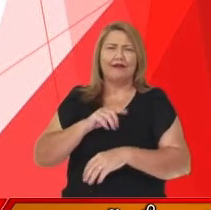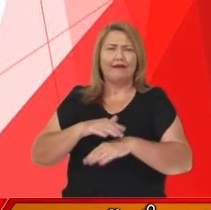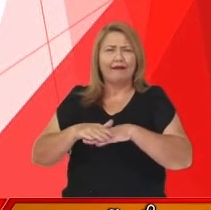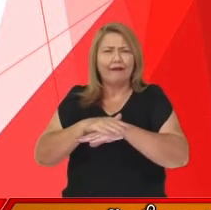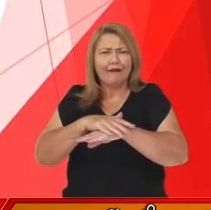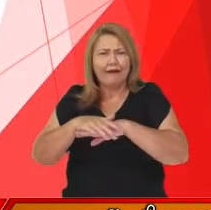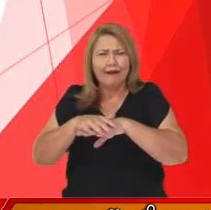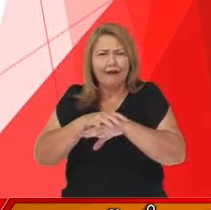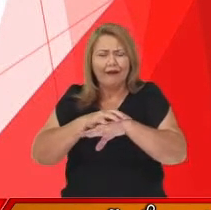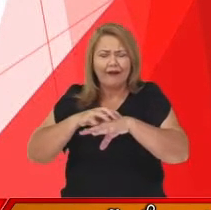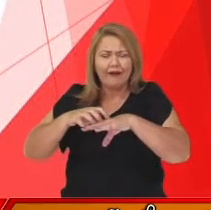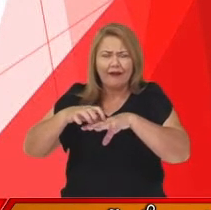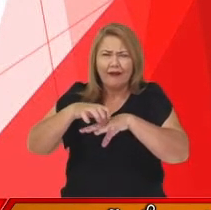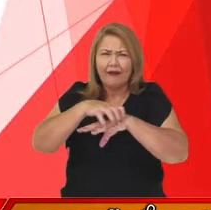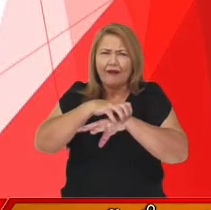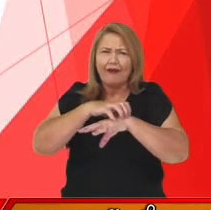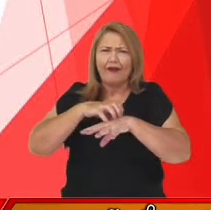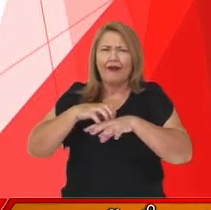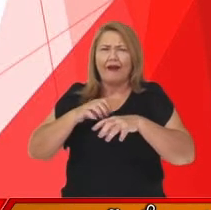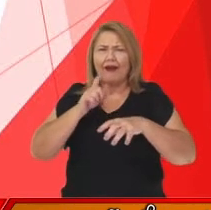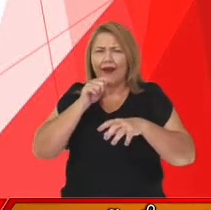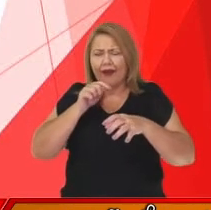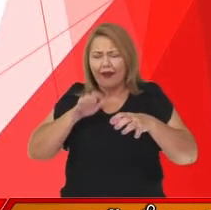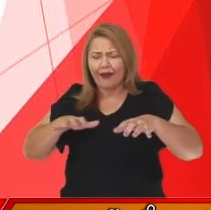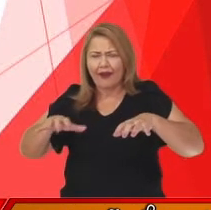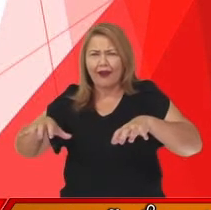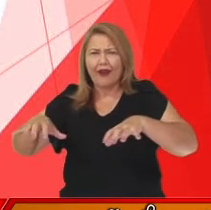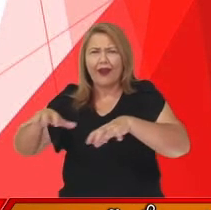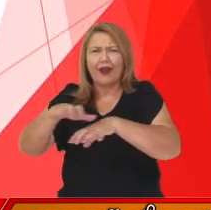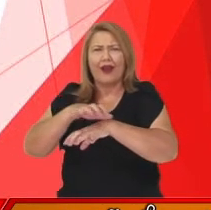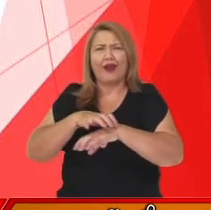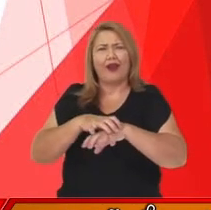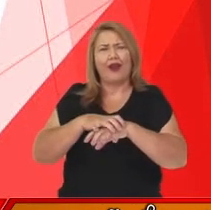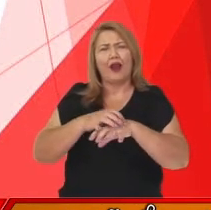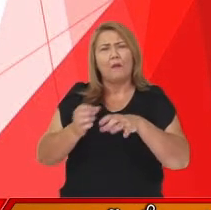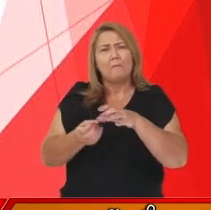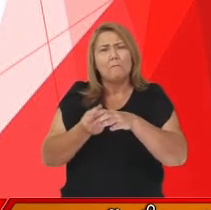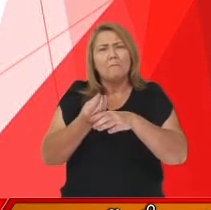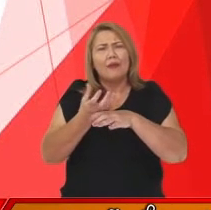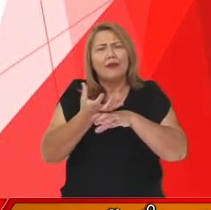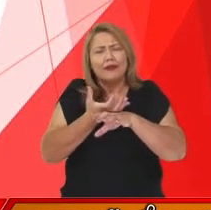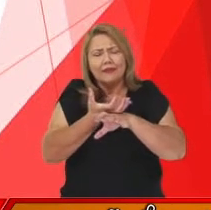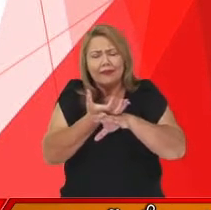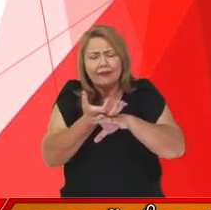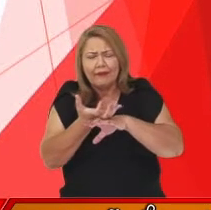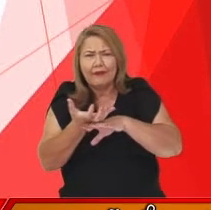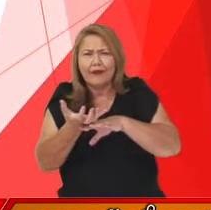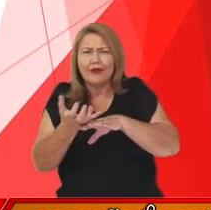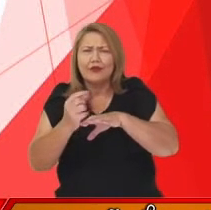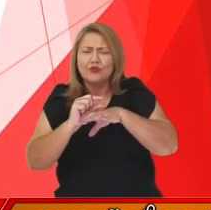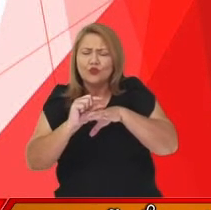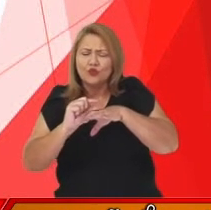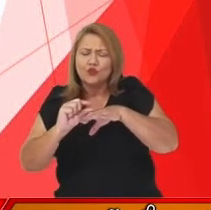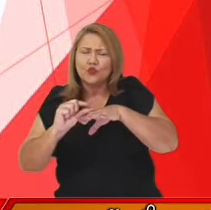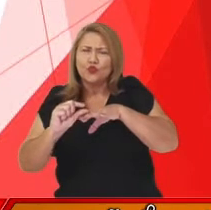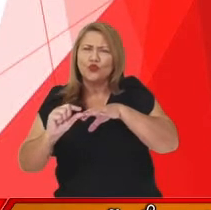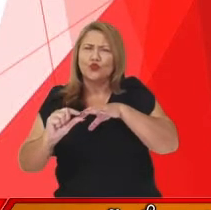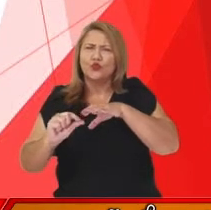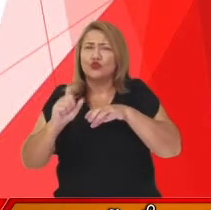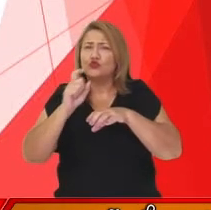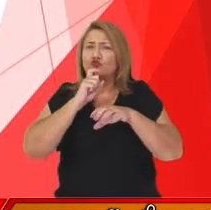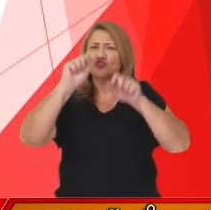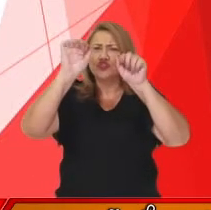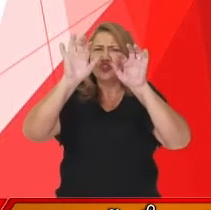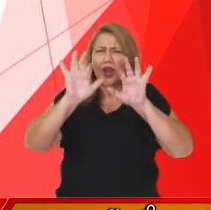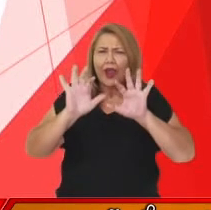músculos né Eu li pequenos likings plantas de pequeno porte que vão Florescer após o degelo aos seus